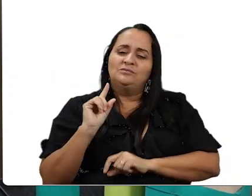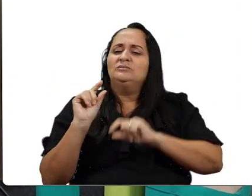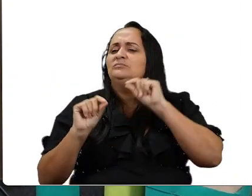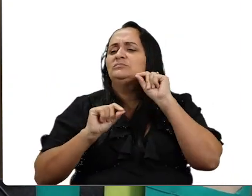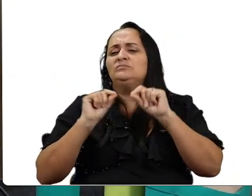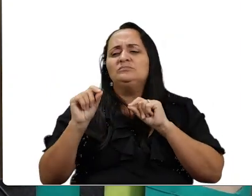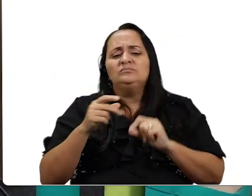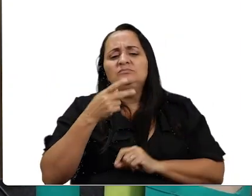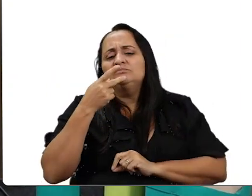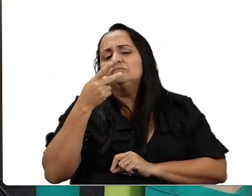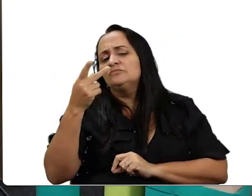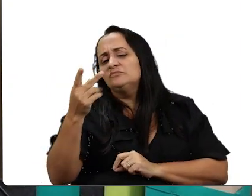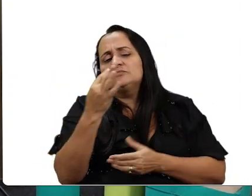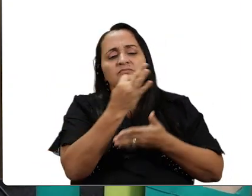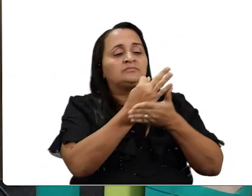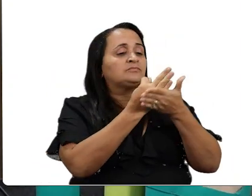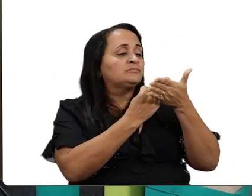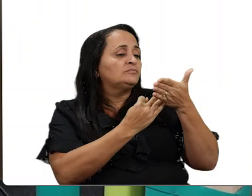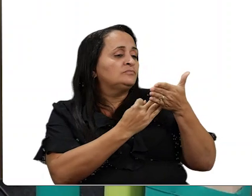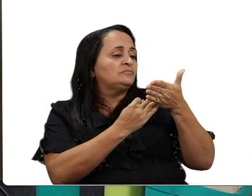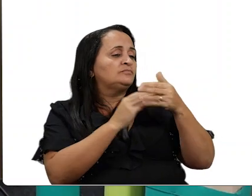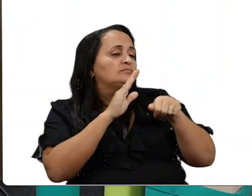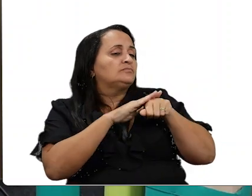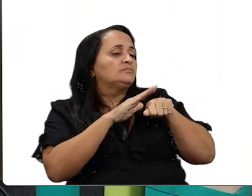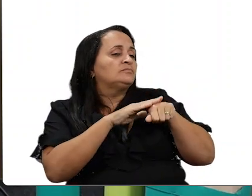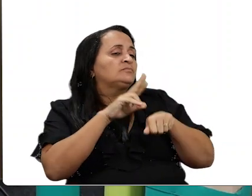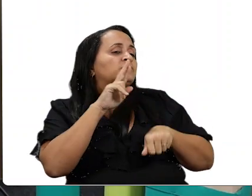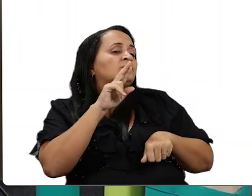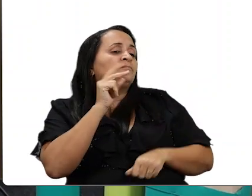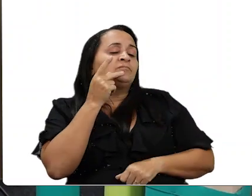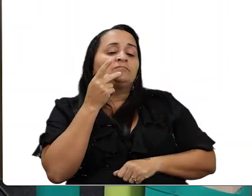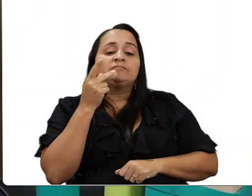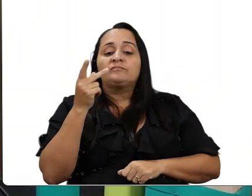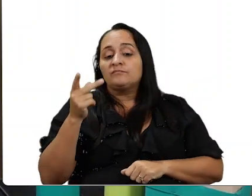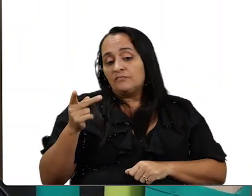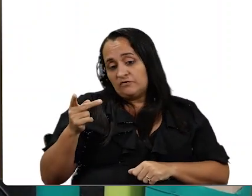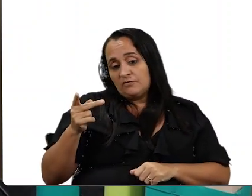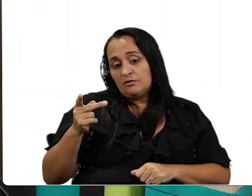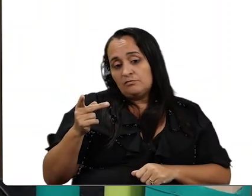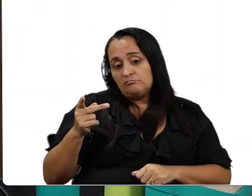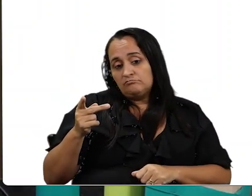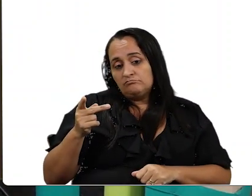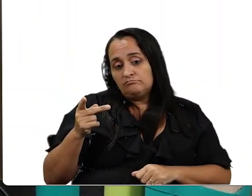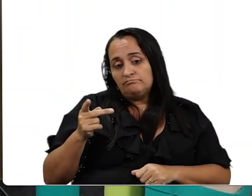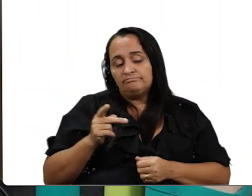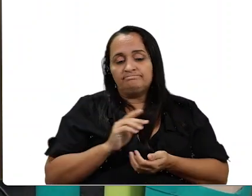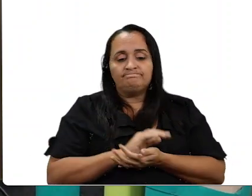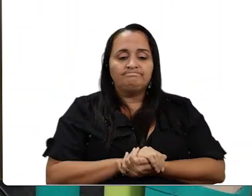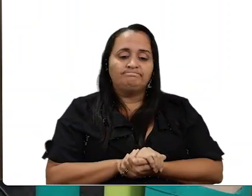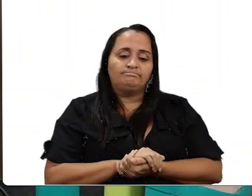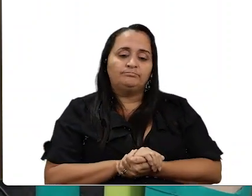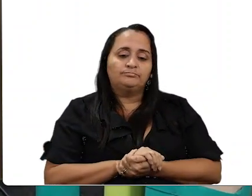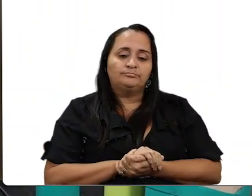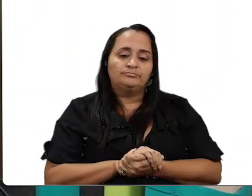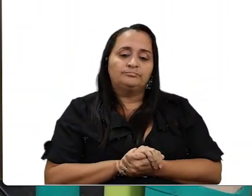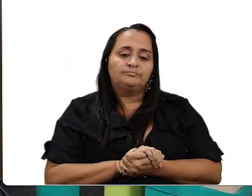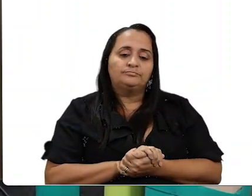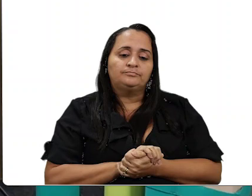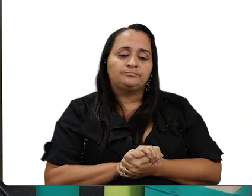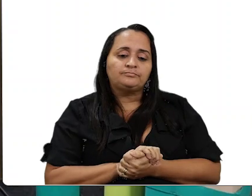disse isso no texto? Qual foi o personagem que disse? O que elemento do texto traz essa